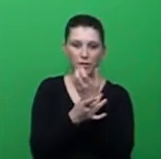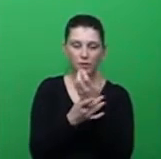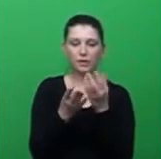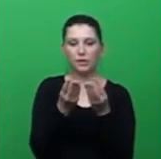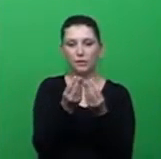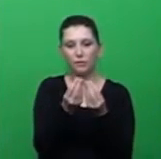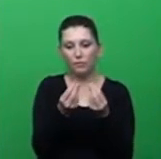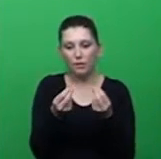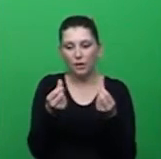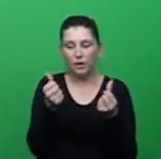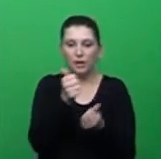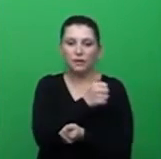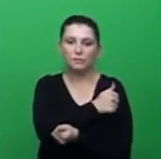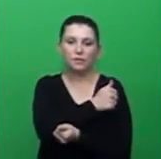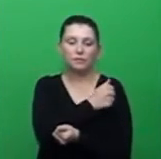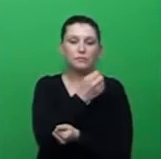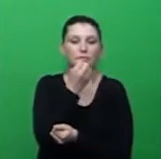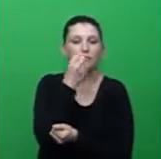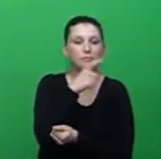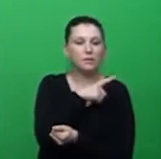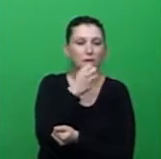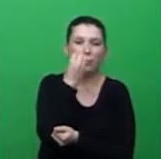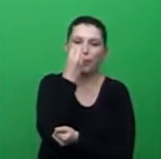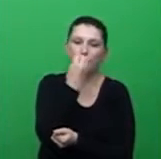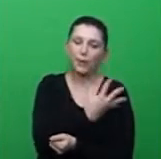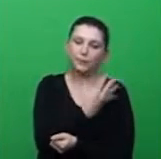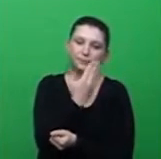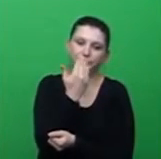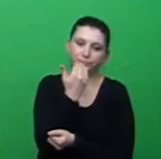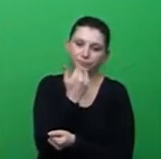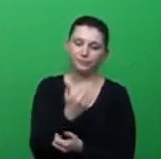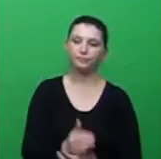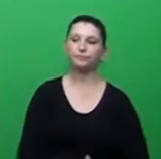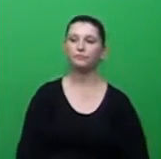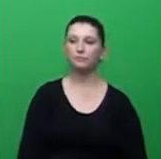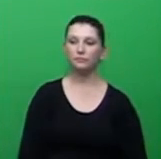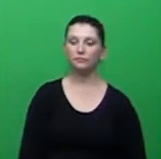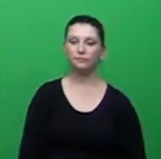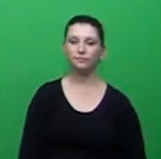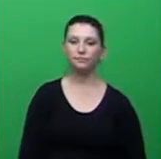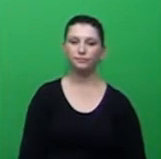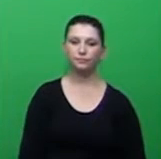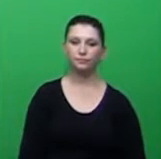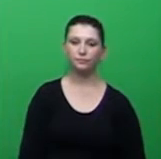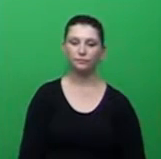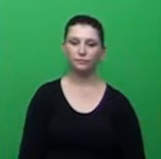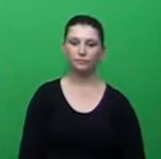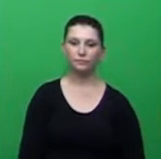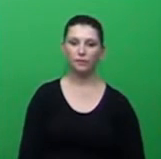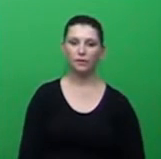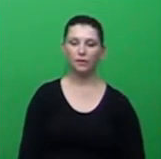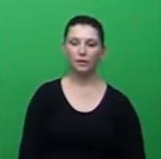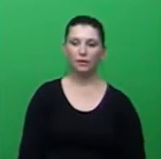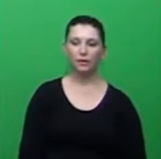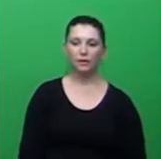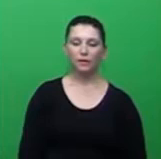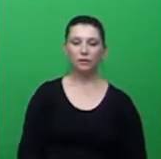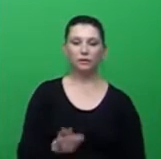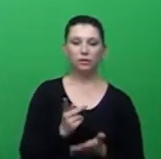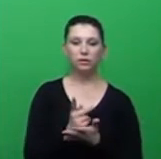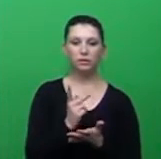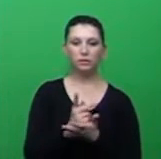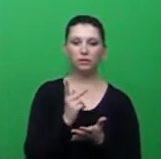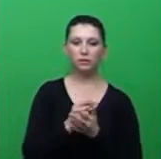nós devemos ficar vigilantes nesse sentido e acredito que é uma pauta, né, que vai ser aí permanente da Câmara Municipal